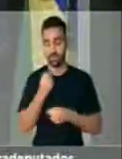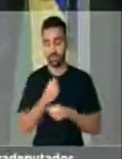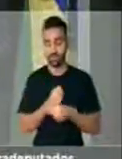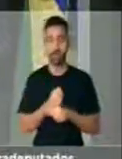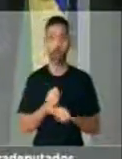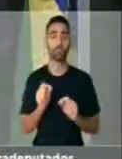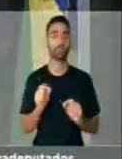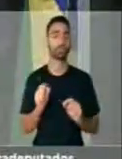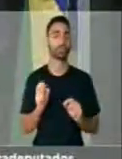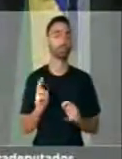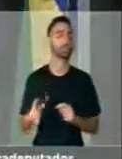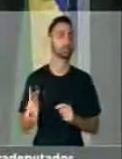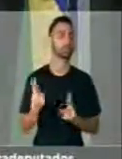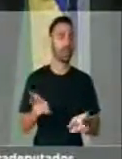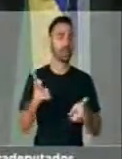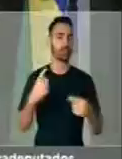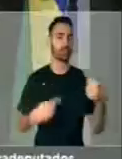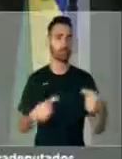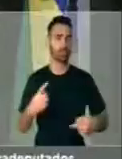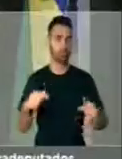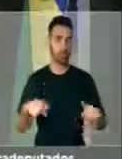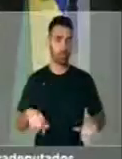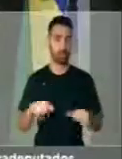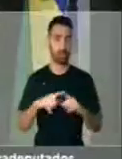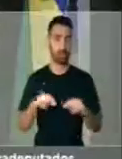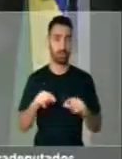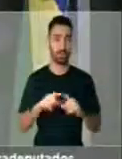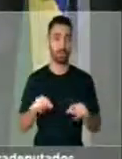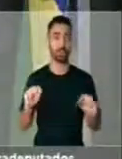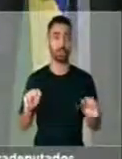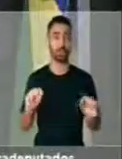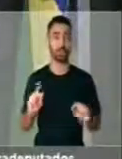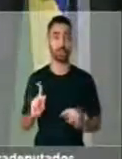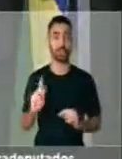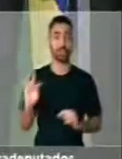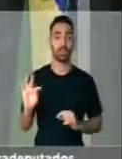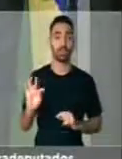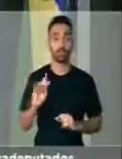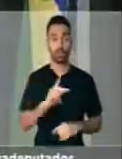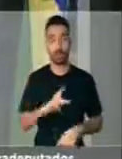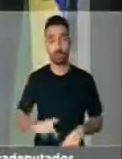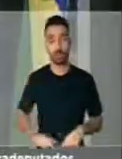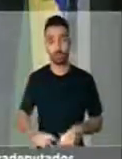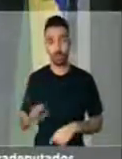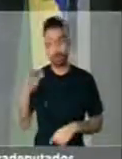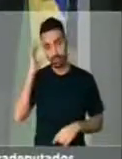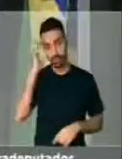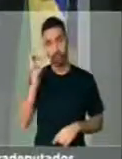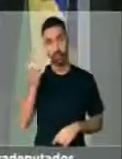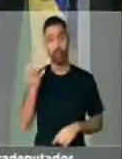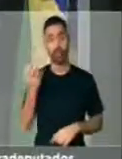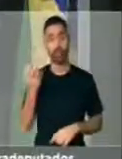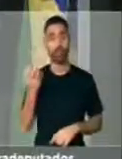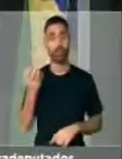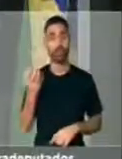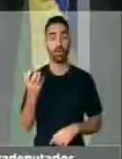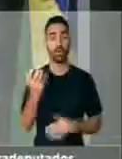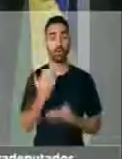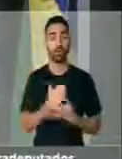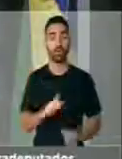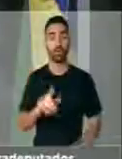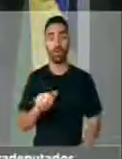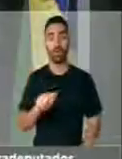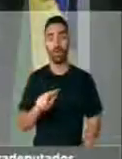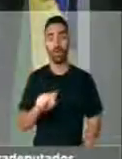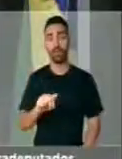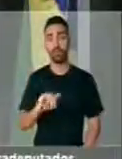o que mais se falava aqui em Brasília era na intenção do PT, da presidente Dilma, de acabar com o Lava Jato. Essas são